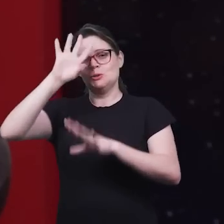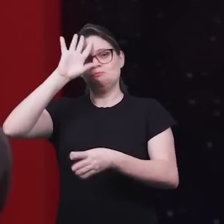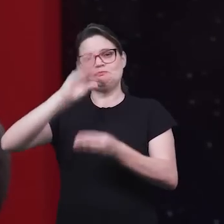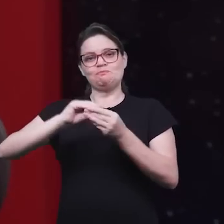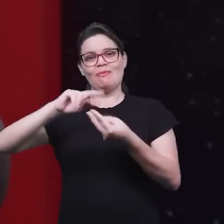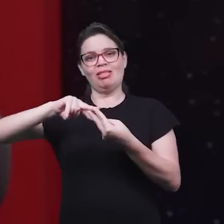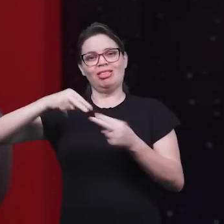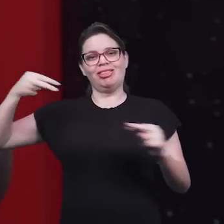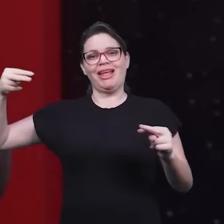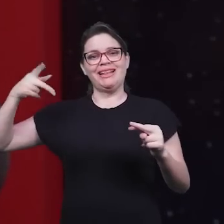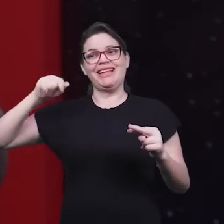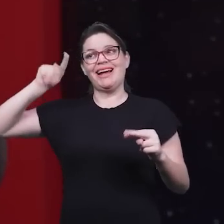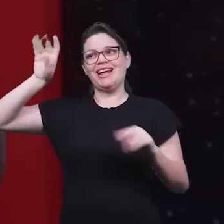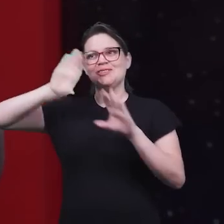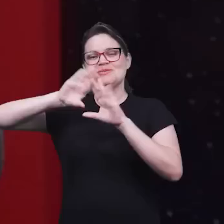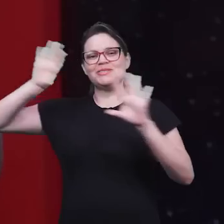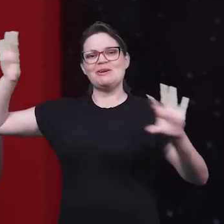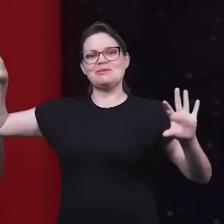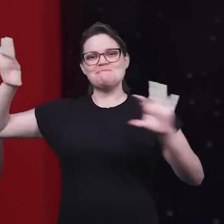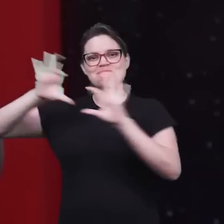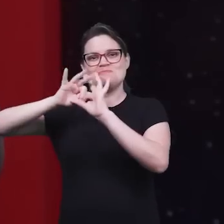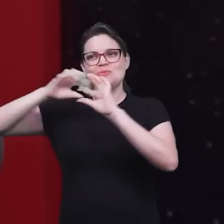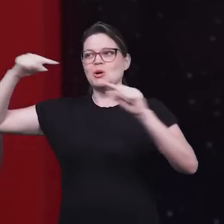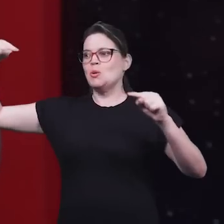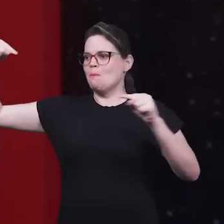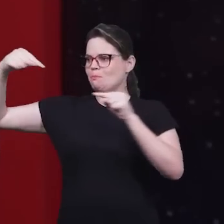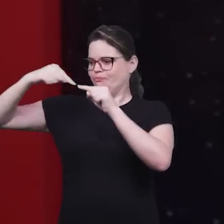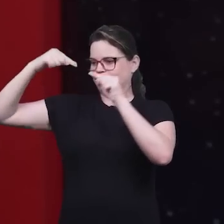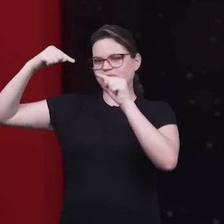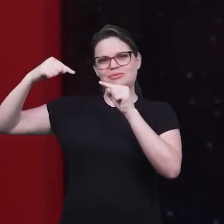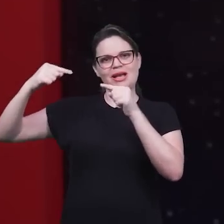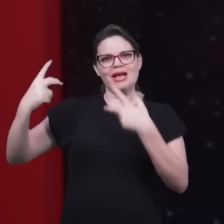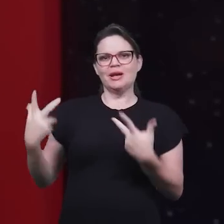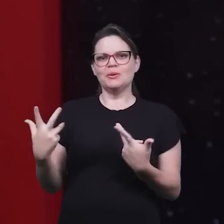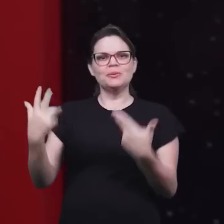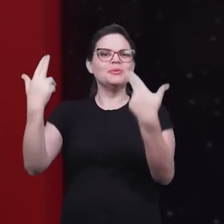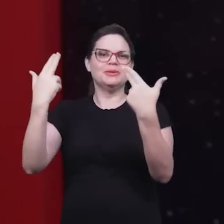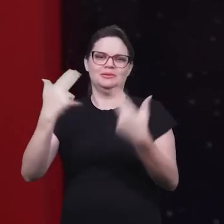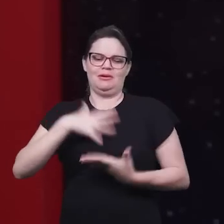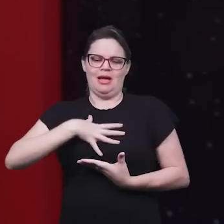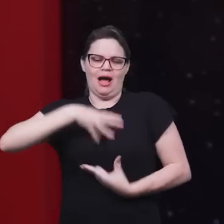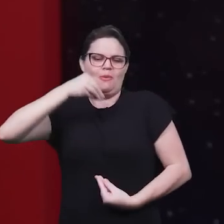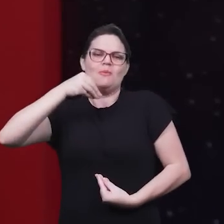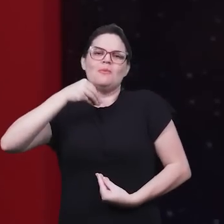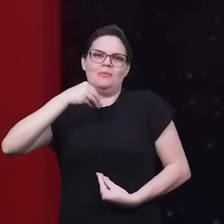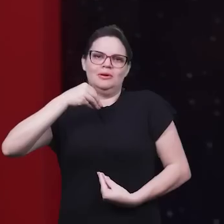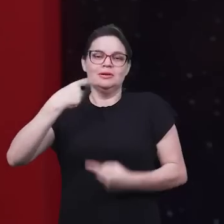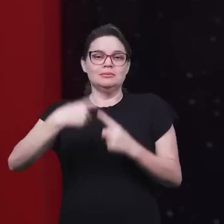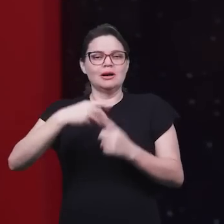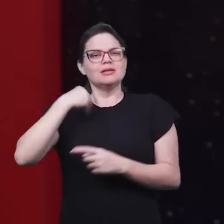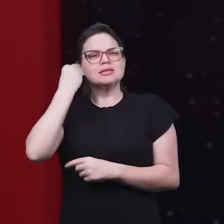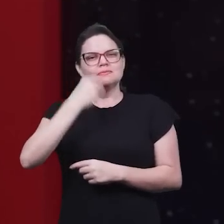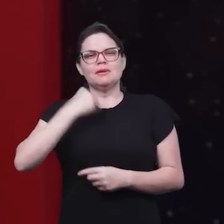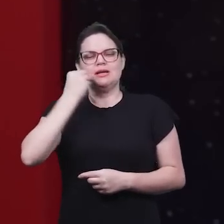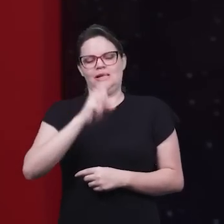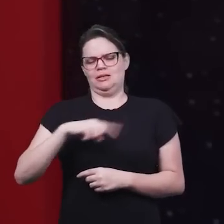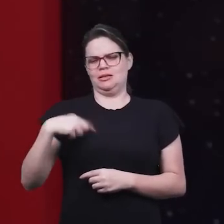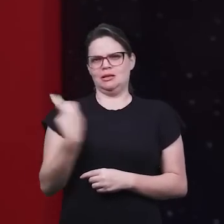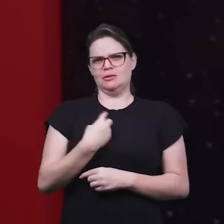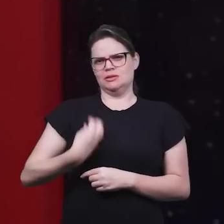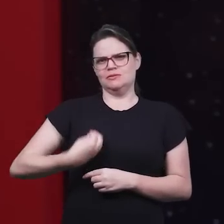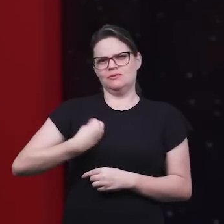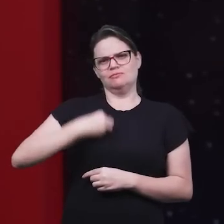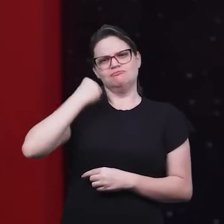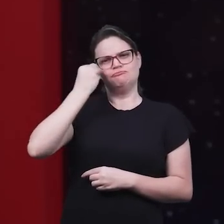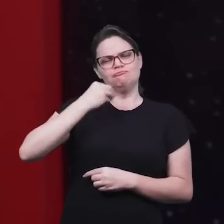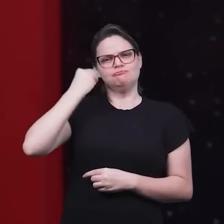DNA, o que nos identifica, porque é único. Ou seja, a experiência que nós temos com a eternidade é única.